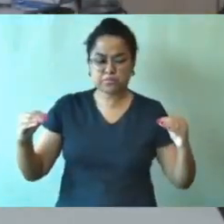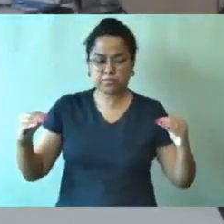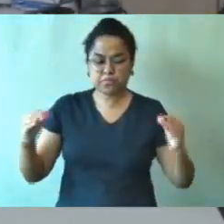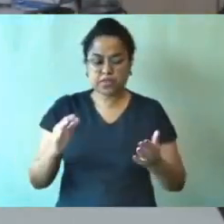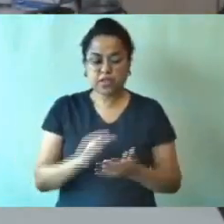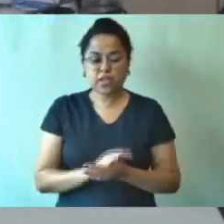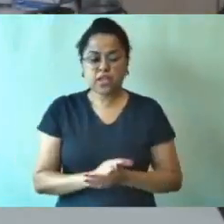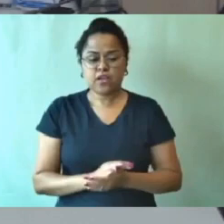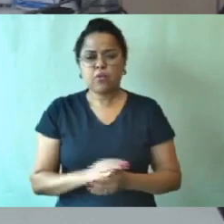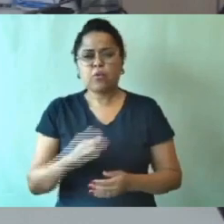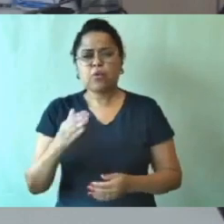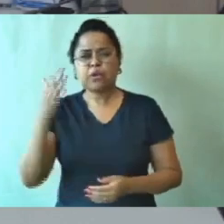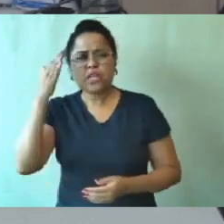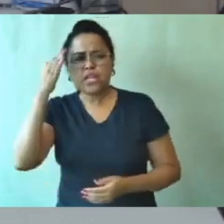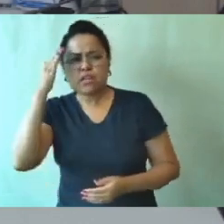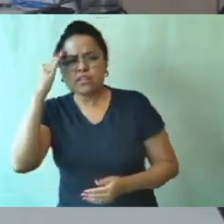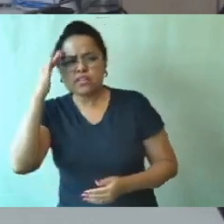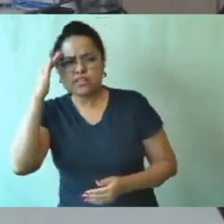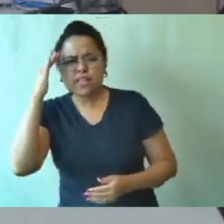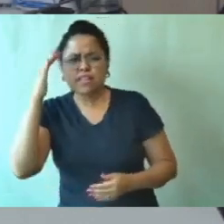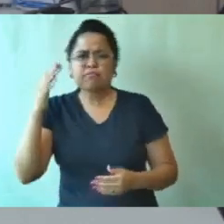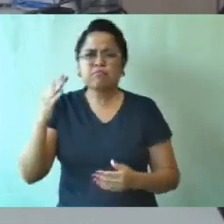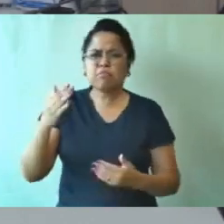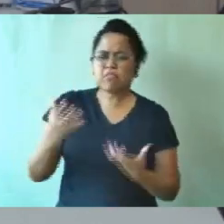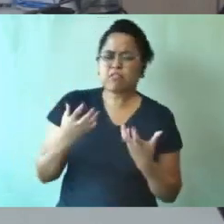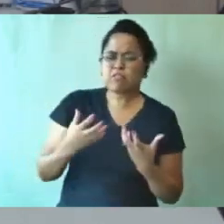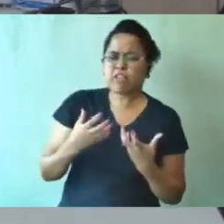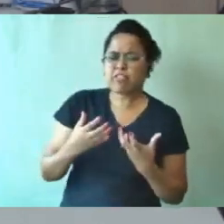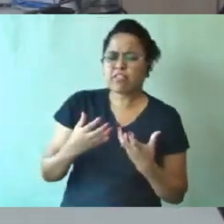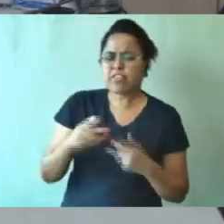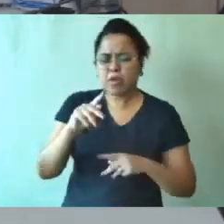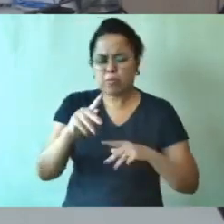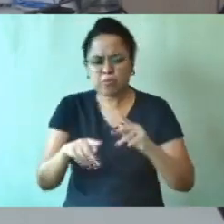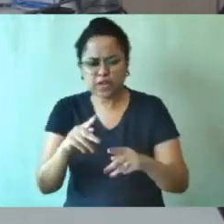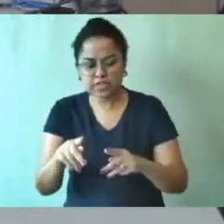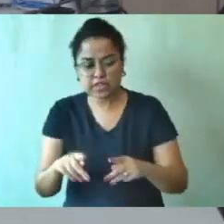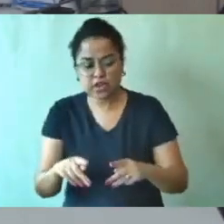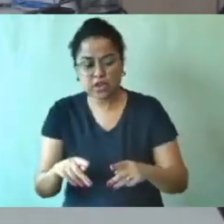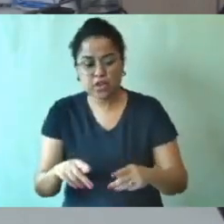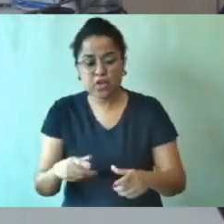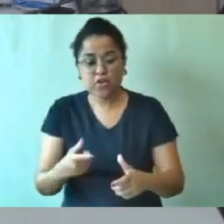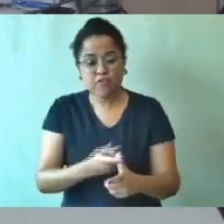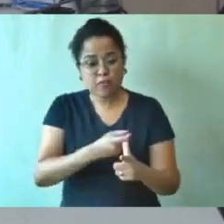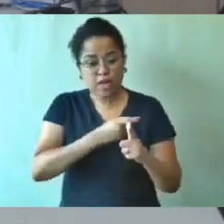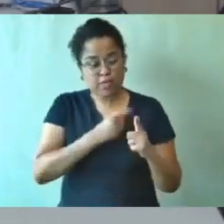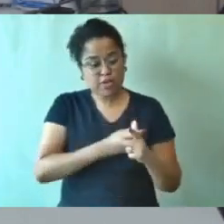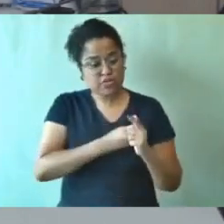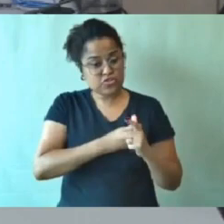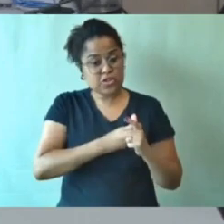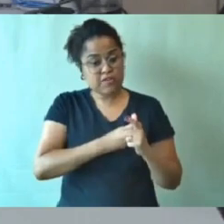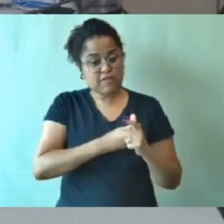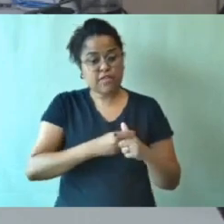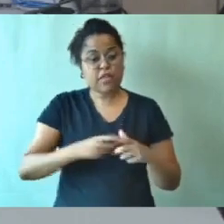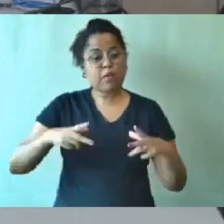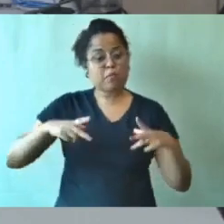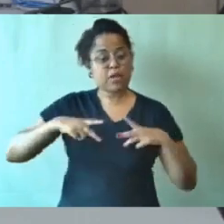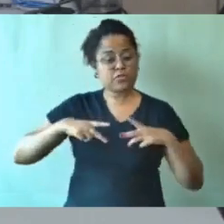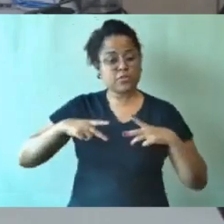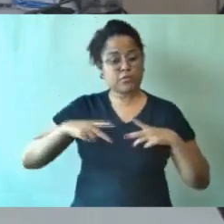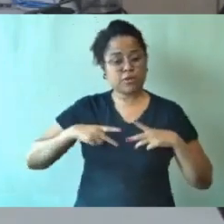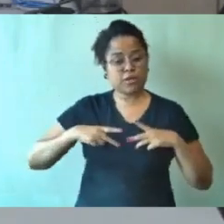quer entender, que a população quer entender, porque foi uma dívida particular entre o senhor e o senhor